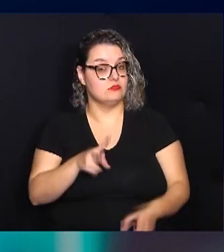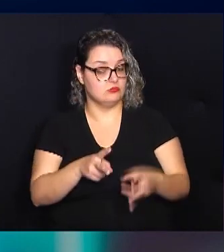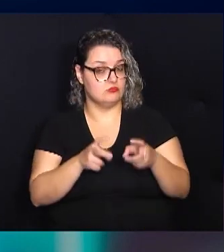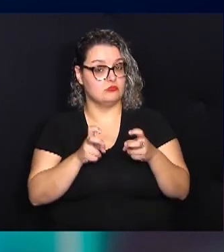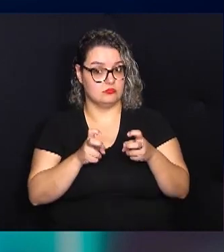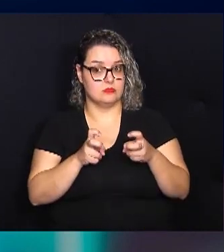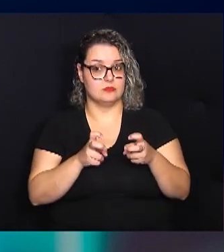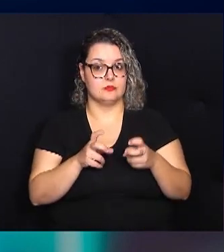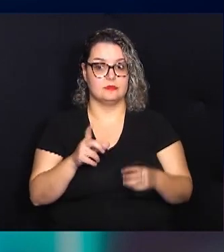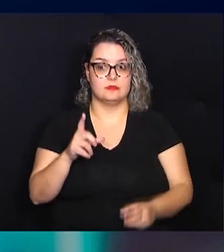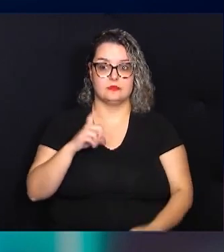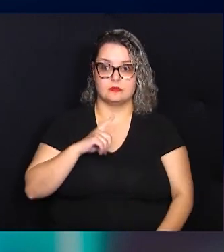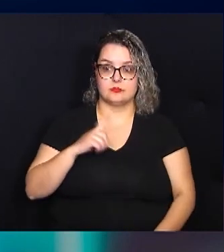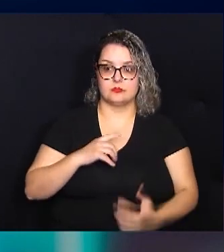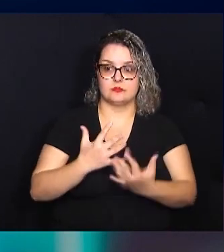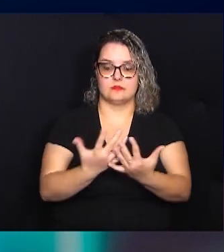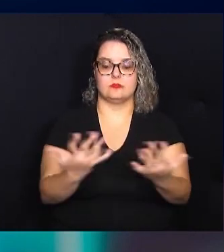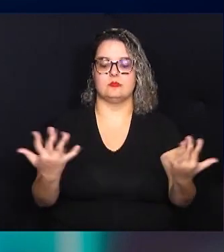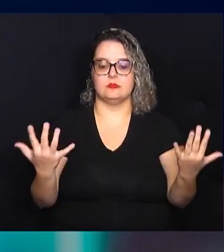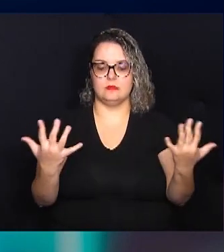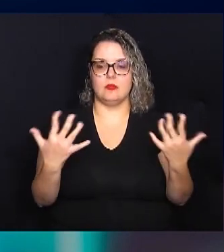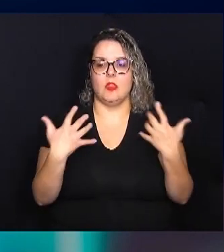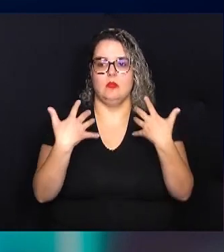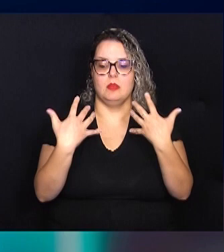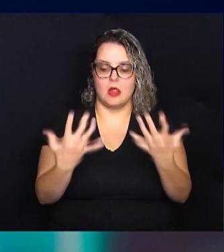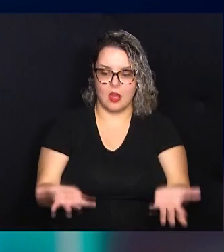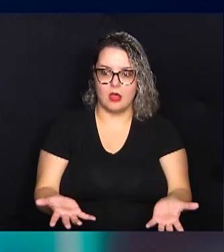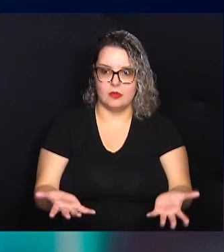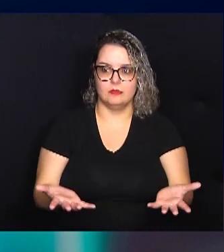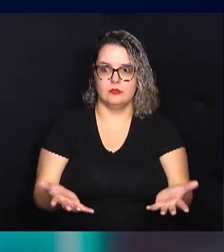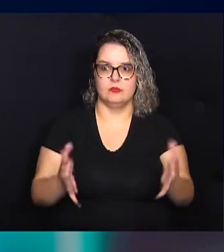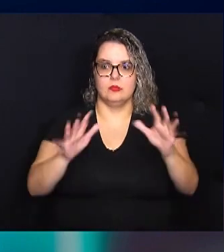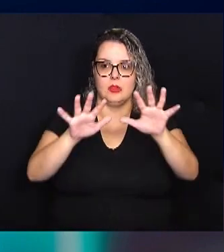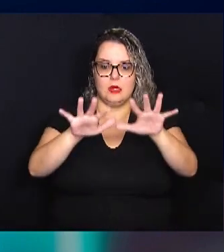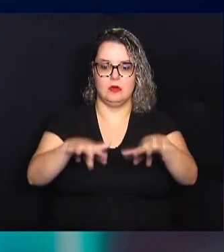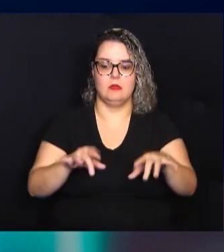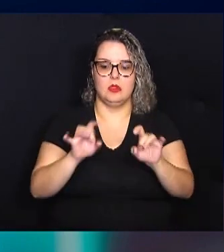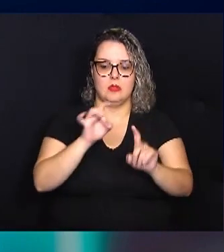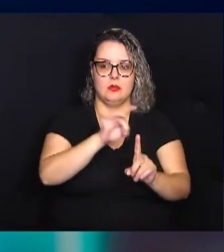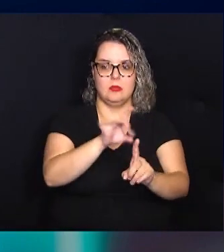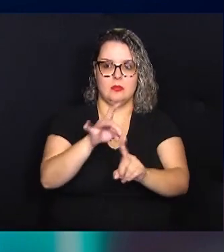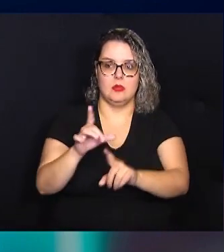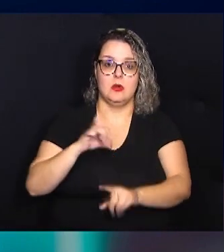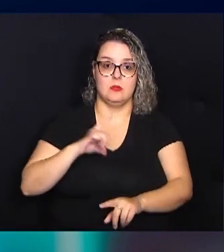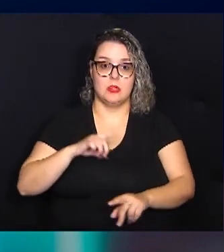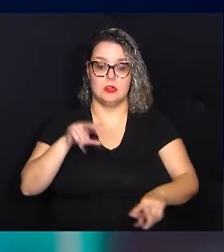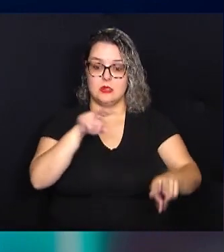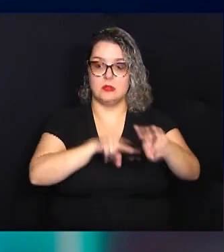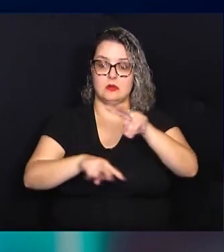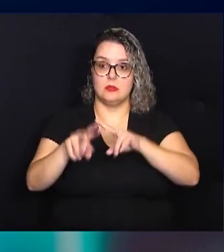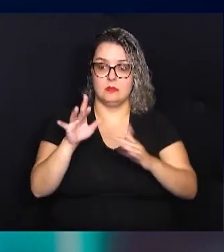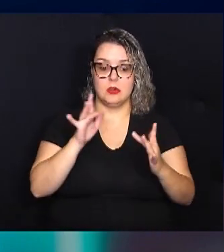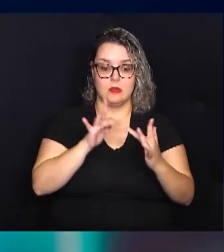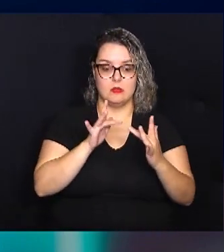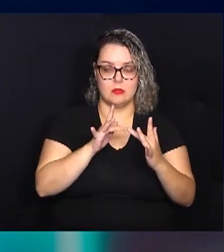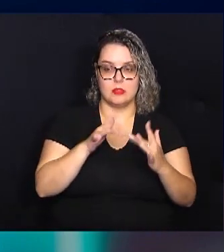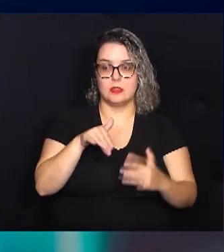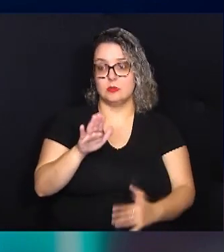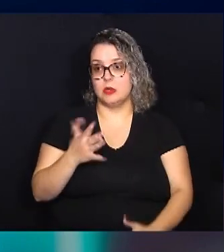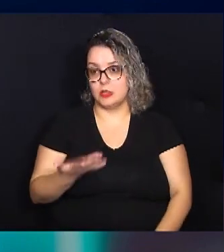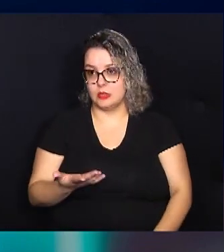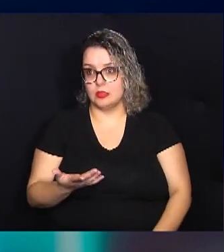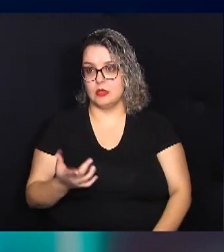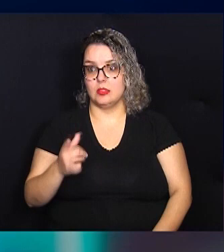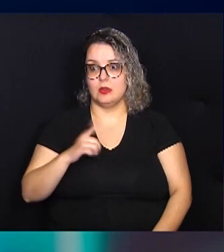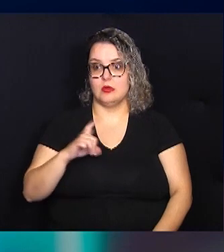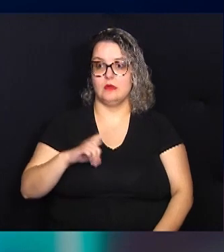A gente derrubou o muro da frente do quartel, colocamos um muro de vidro, para a população ter uma proximidade maior com a gente. A gente fez um monumento